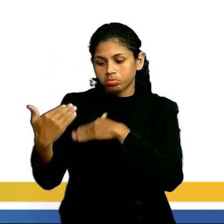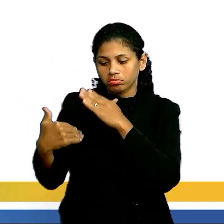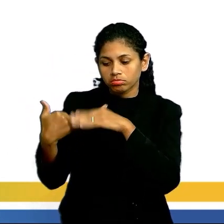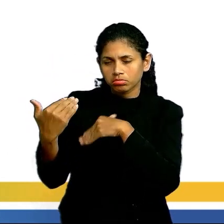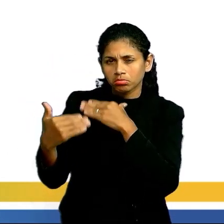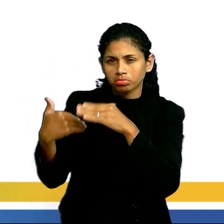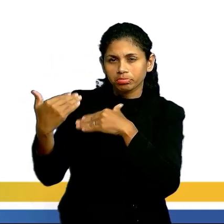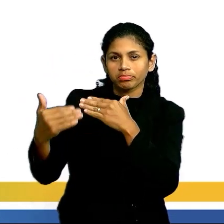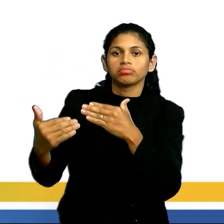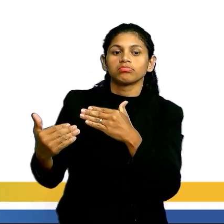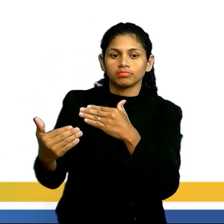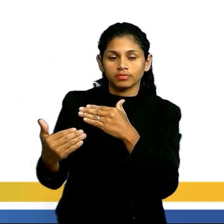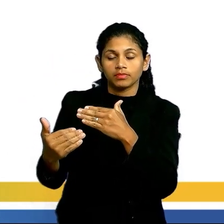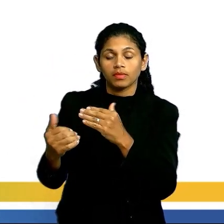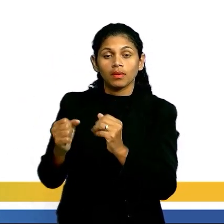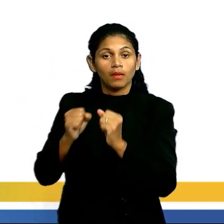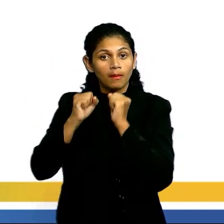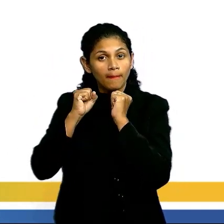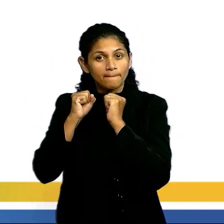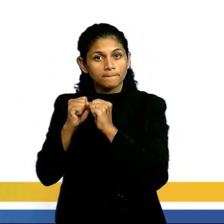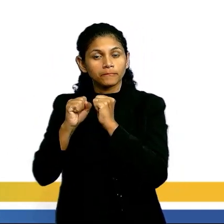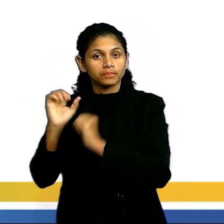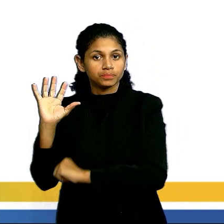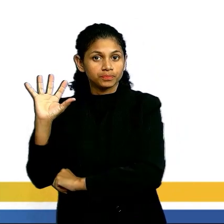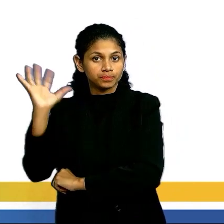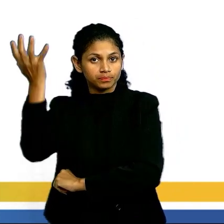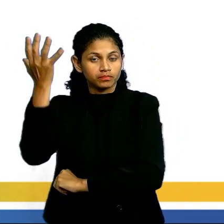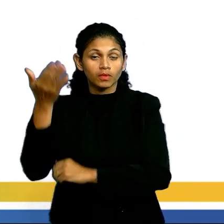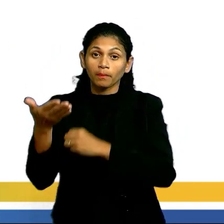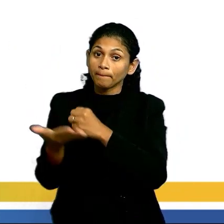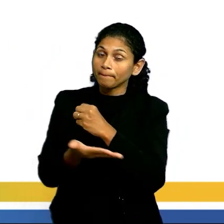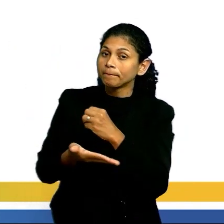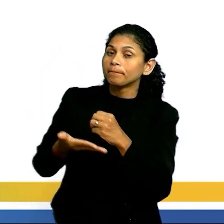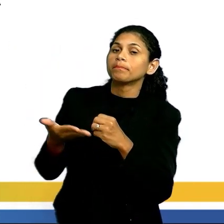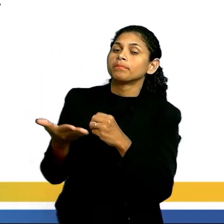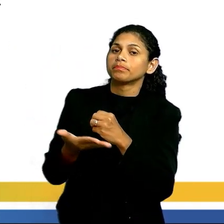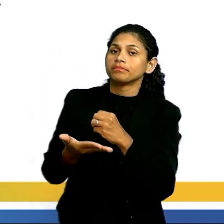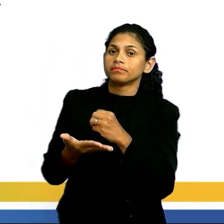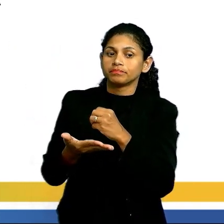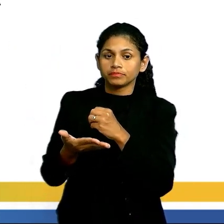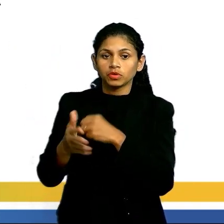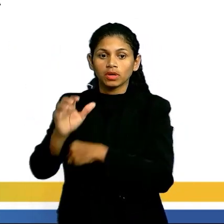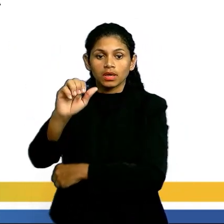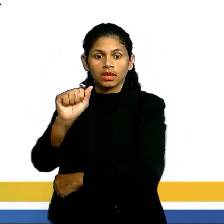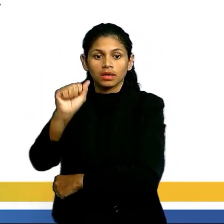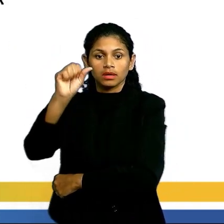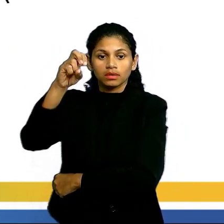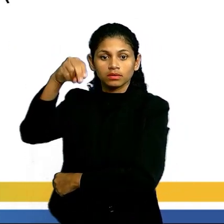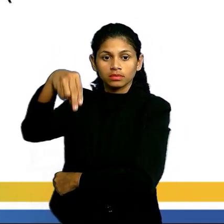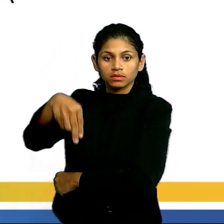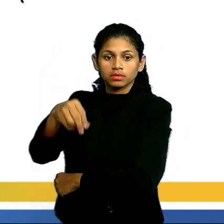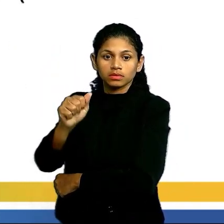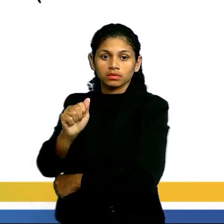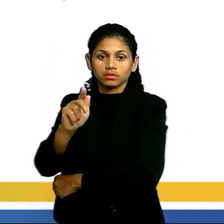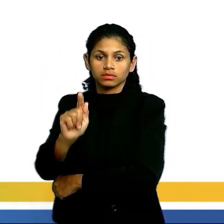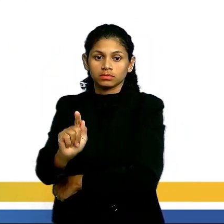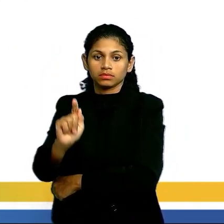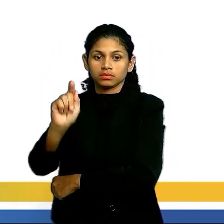e que esses processos podem ocorrer, né, basicamente por anagênese